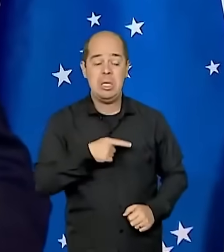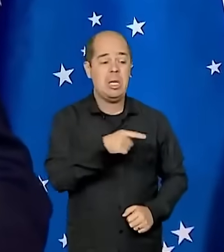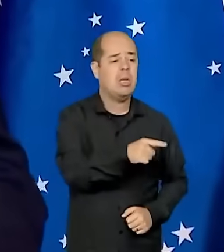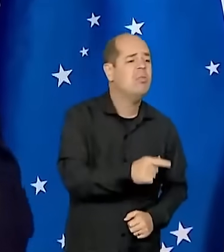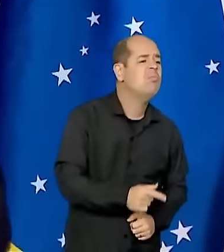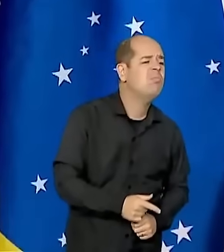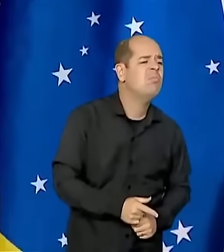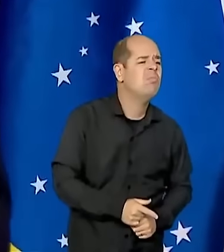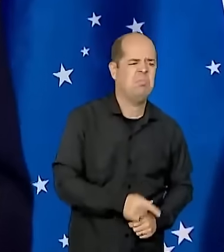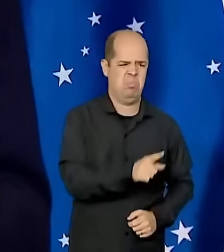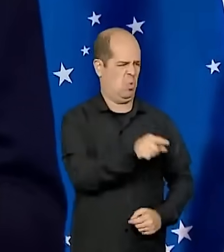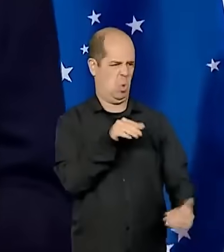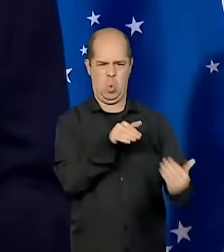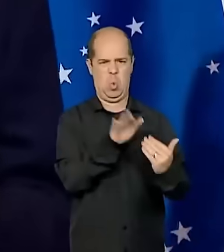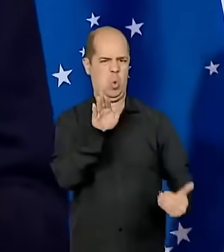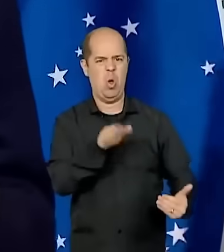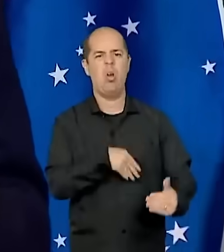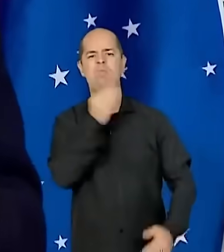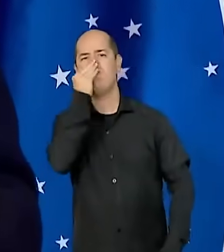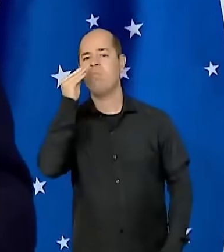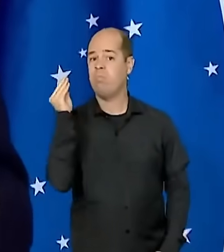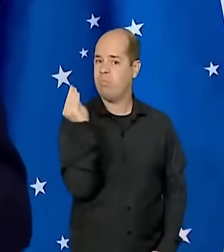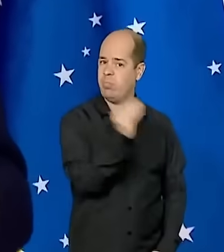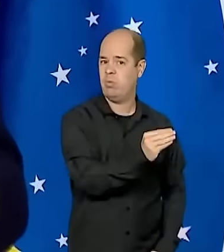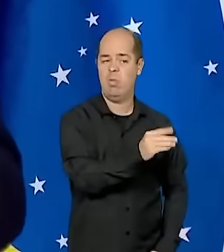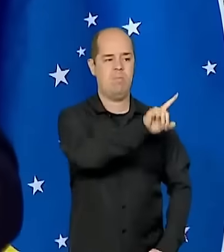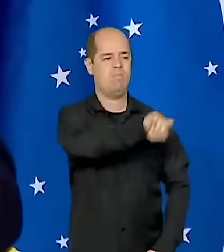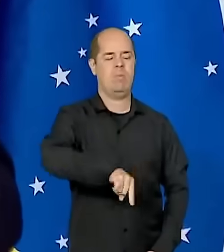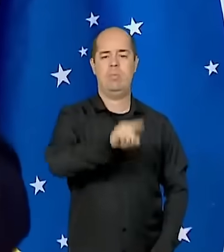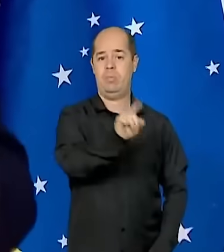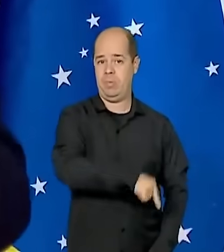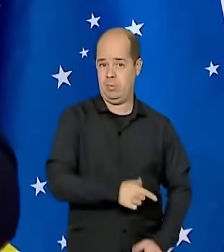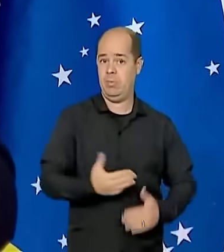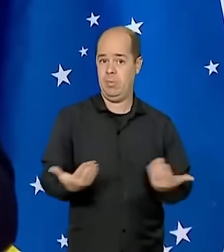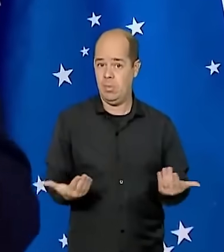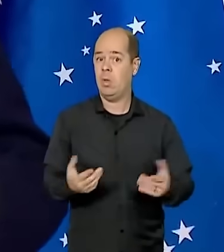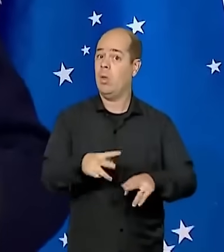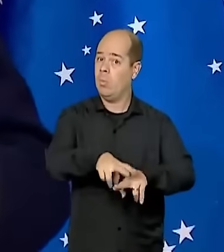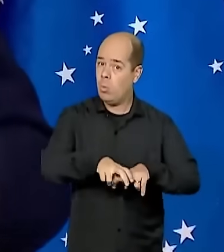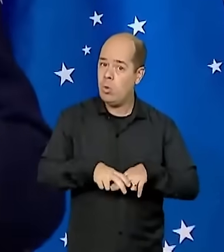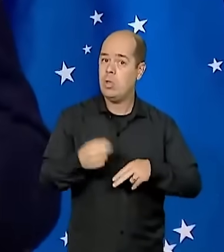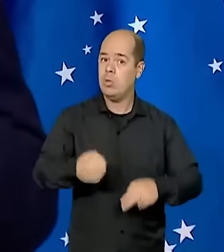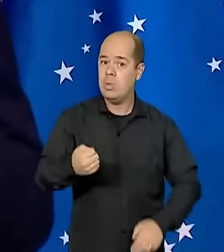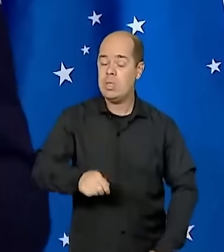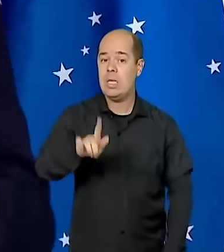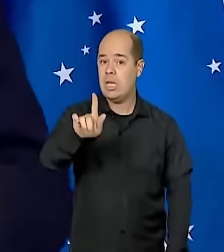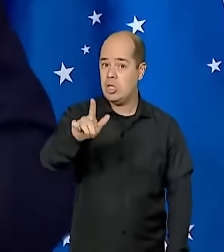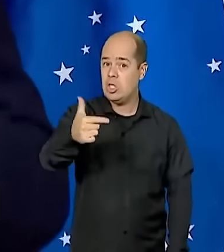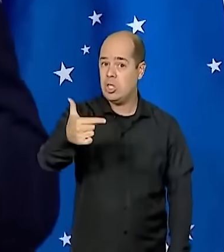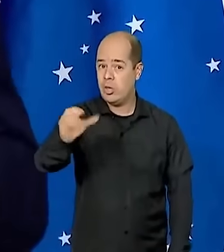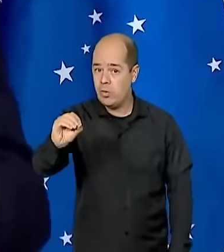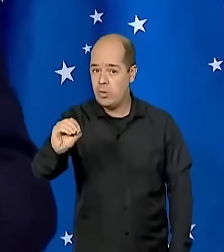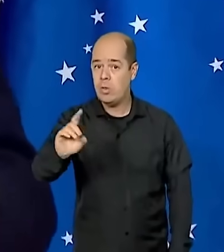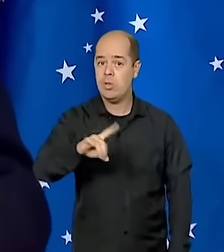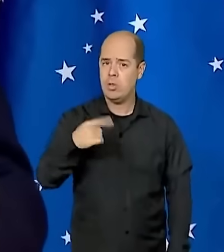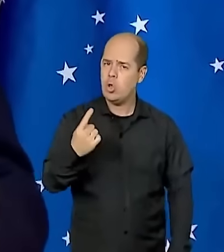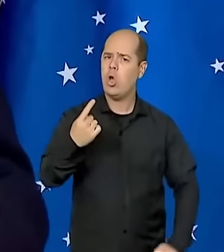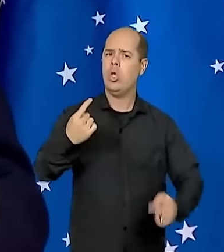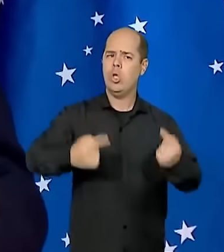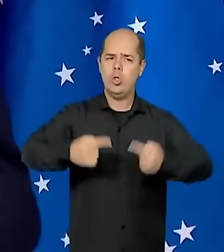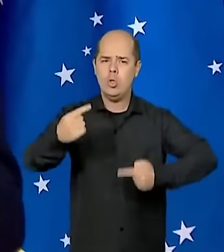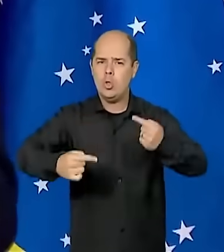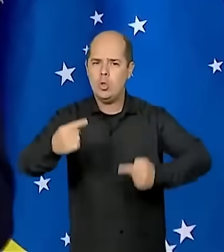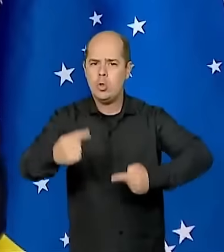veto. Por isso, nós vamos discutir no G20 a necessidade e importância da gente rediscutir a governança